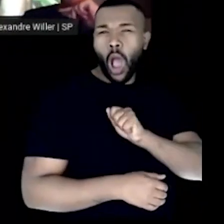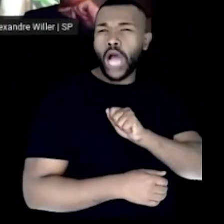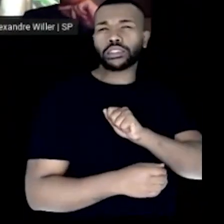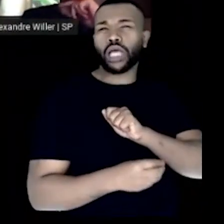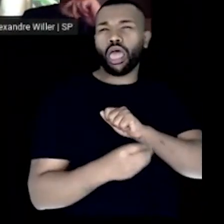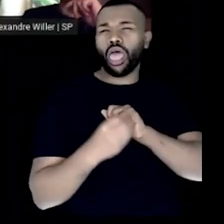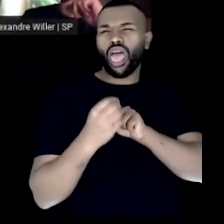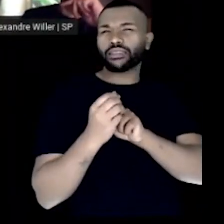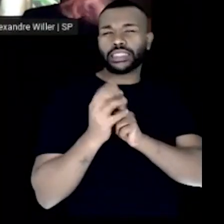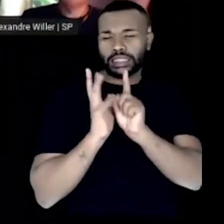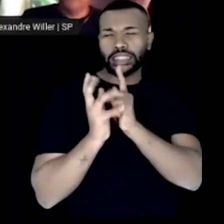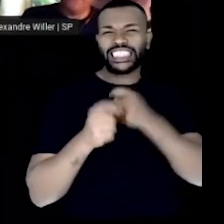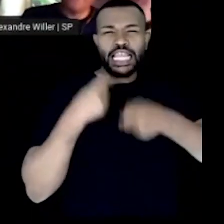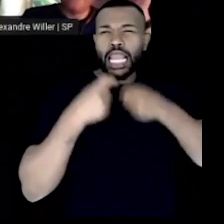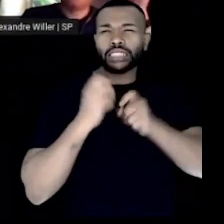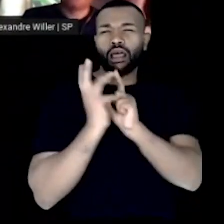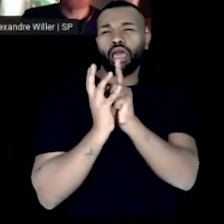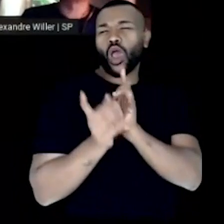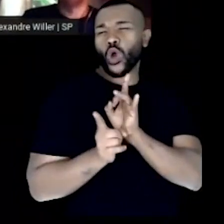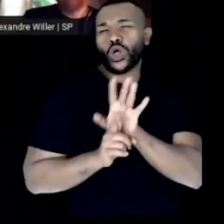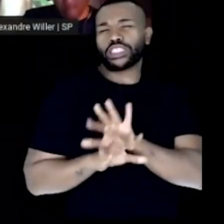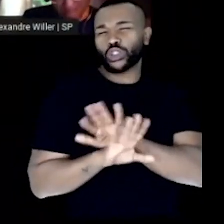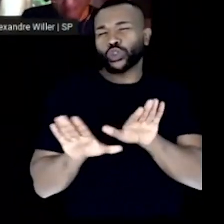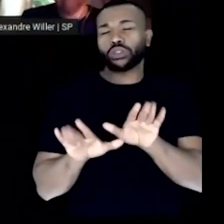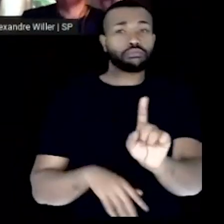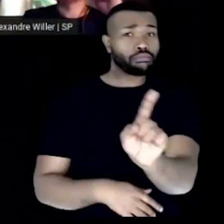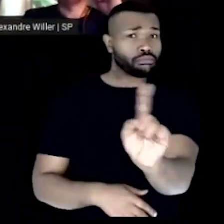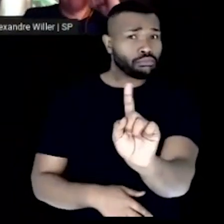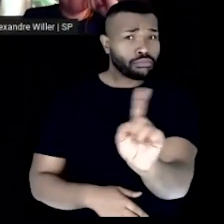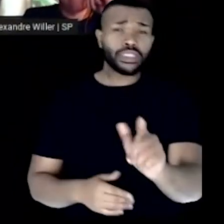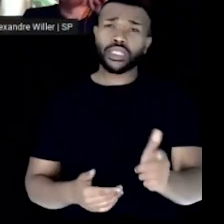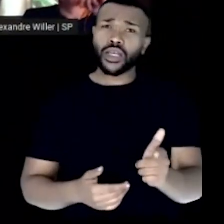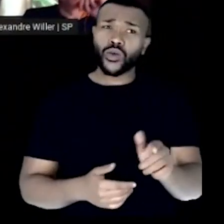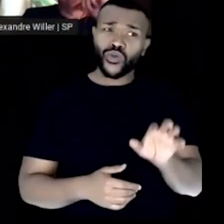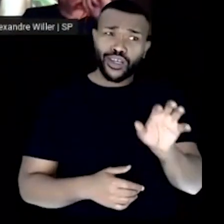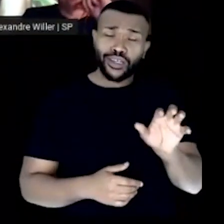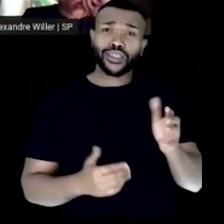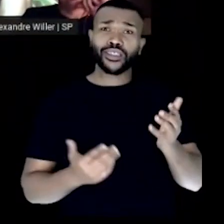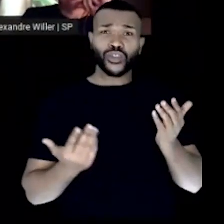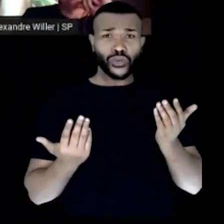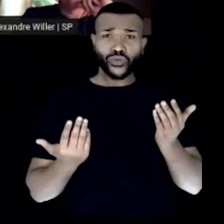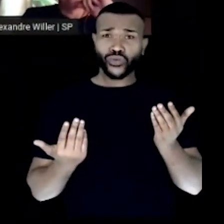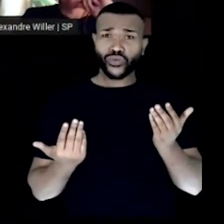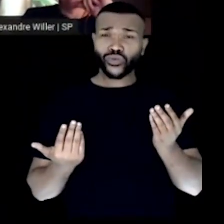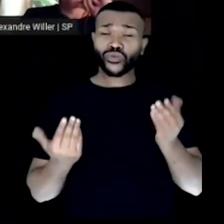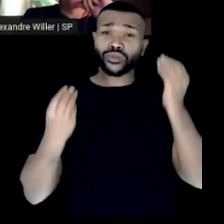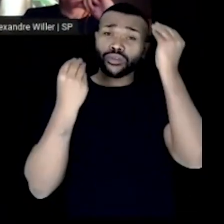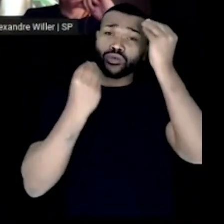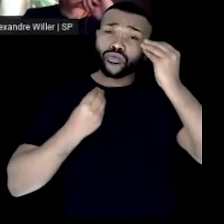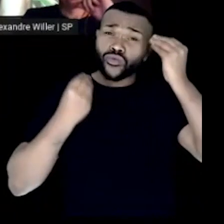promíscuo. Ah, vamos lá, a gente transa e se resolve, é só gozar e tipo... Não, é exatamente isso,